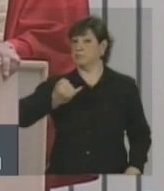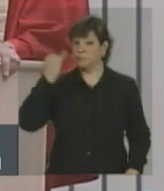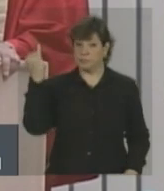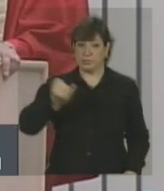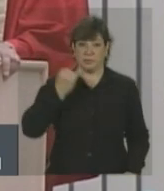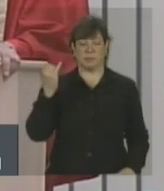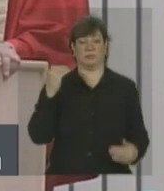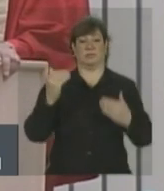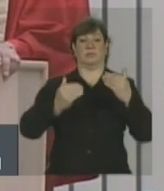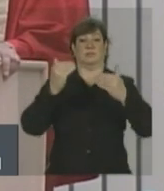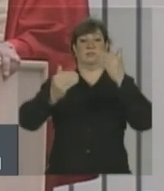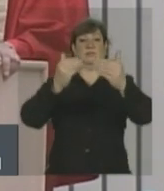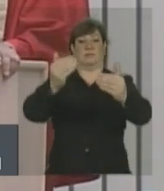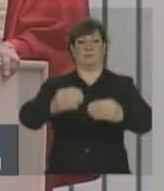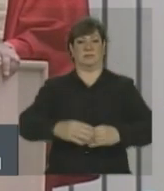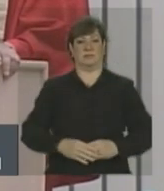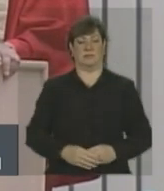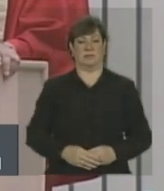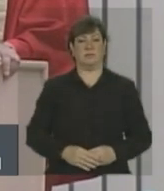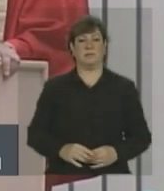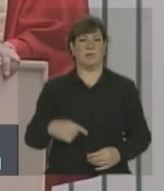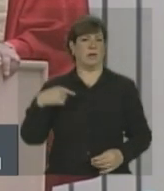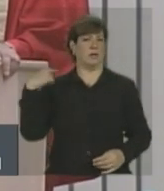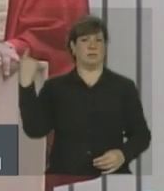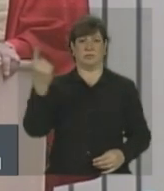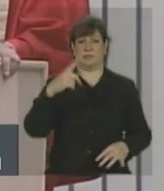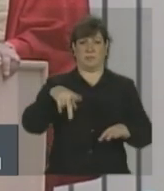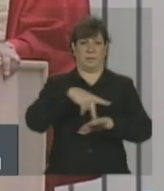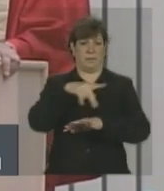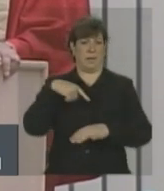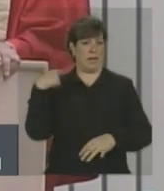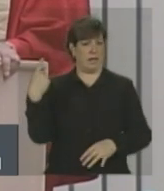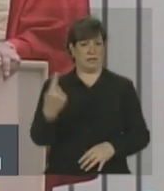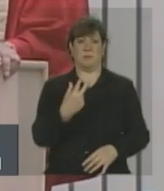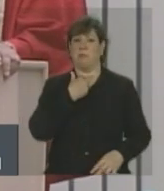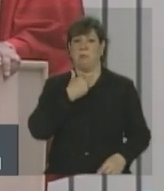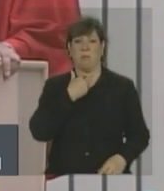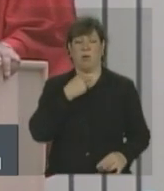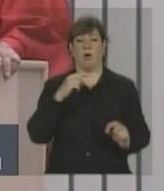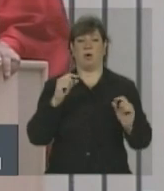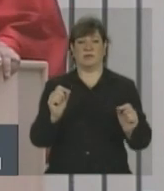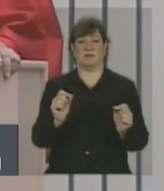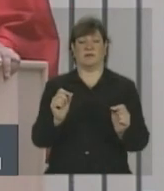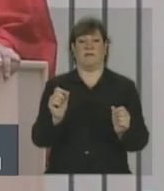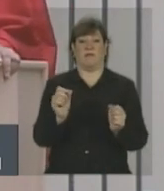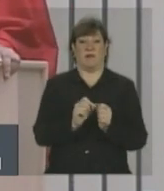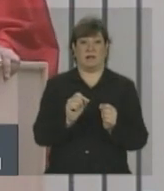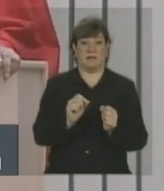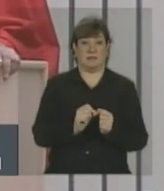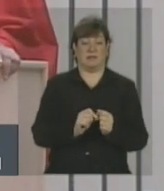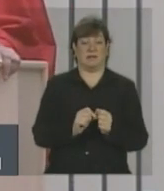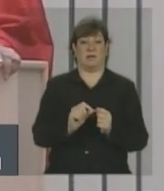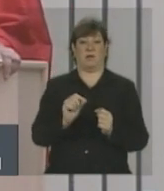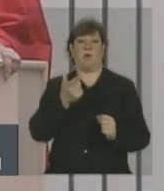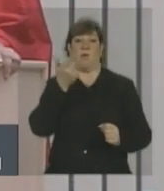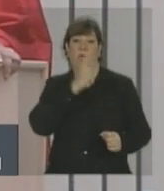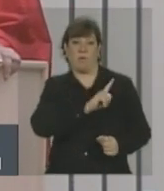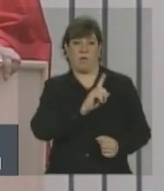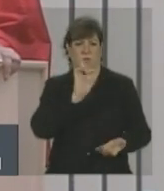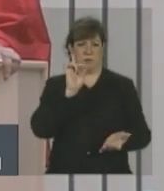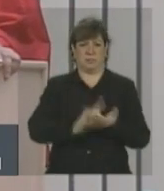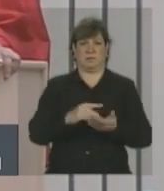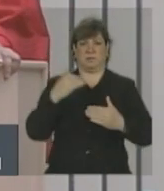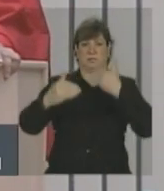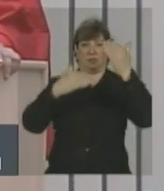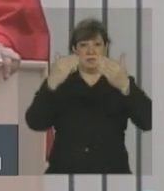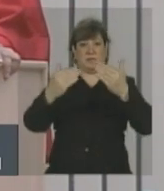do desenvolvimento. Nenhum país pode, hoje, aspirar a um efetivo desenvolvimento se não for